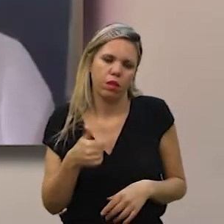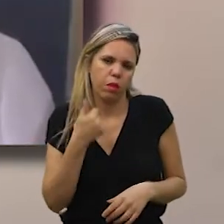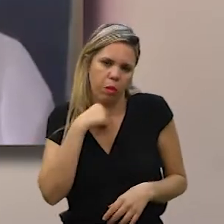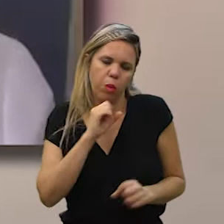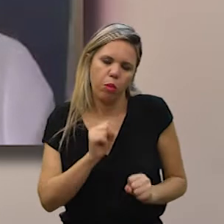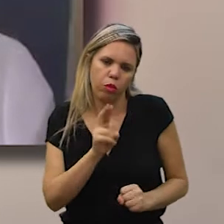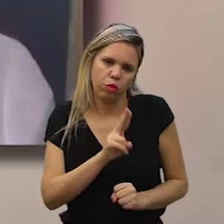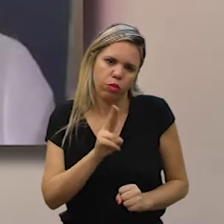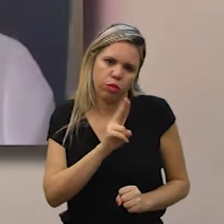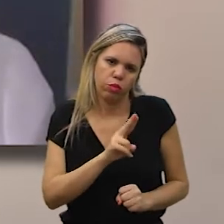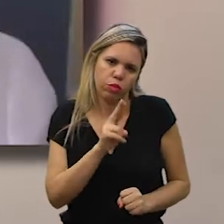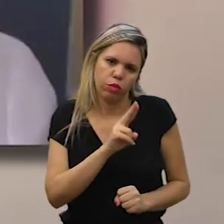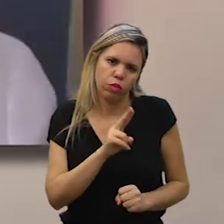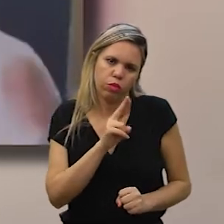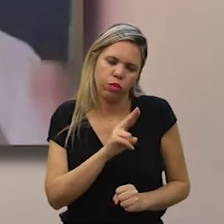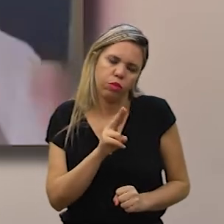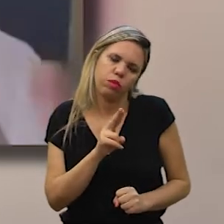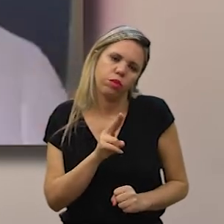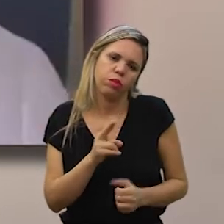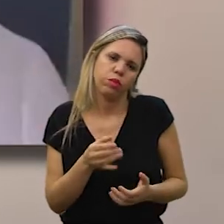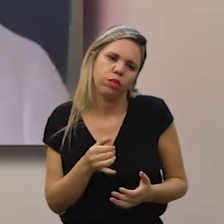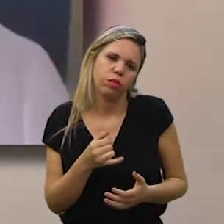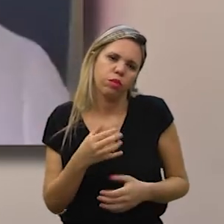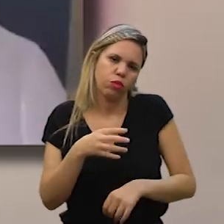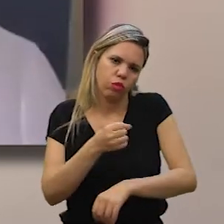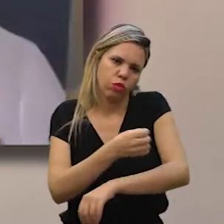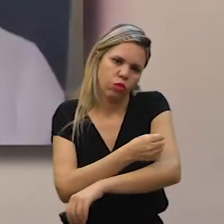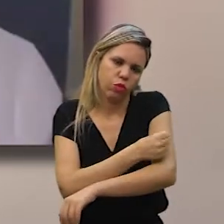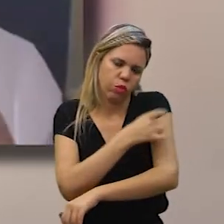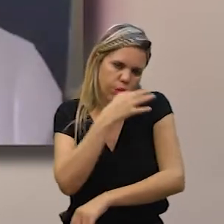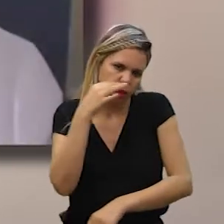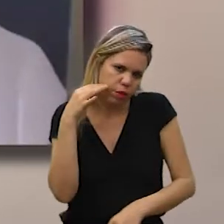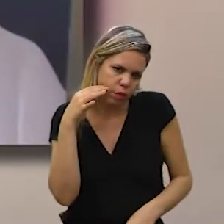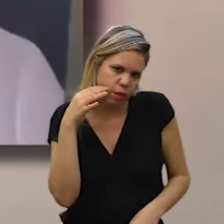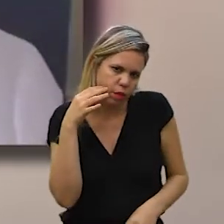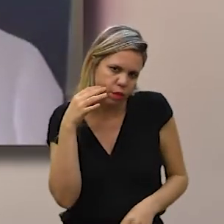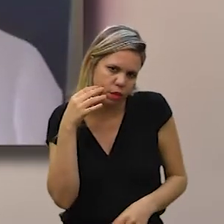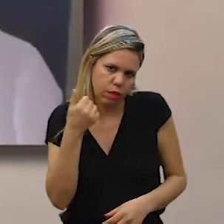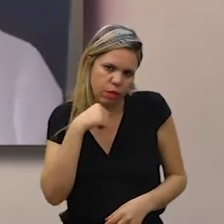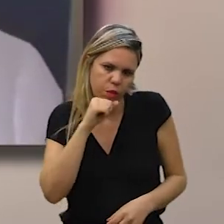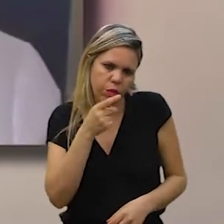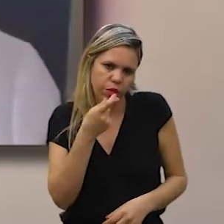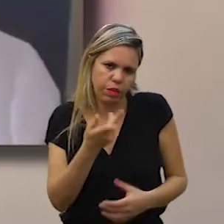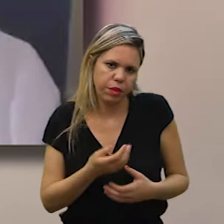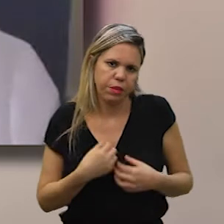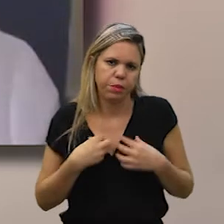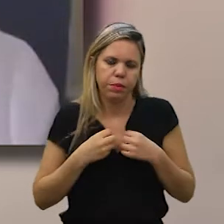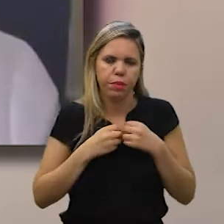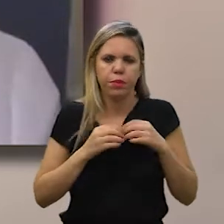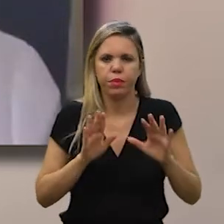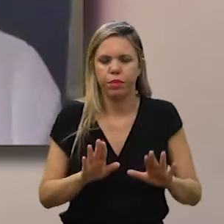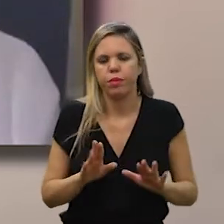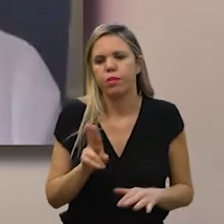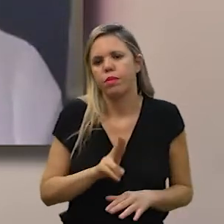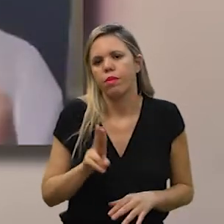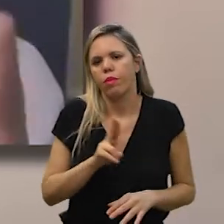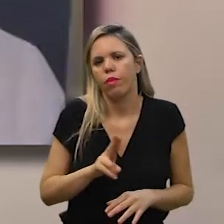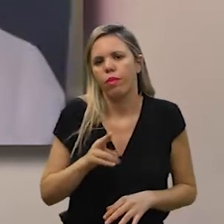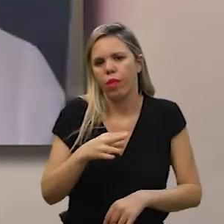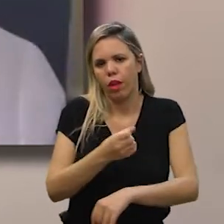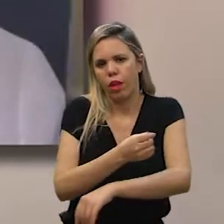aí a mãe pode usar um hidratante cheirosinho, como as mães falam, né? Mas